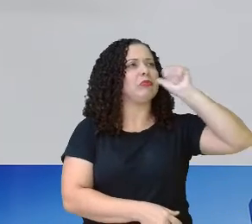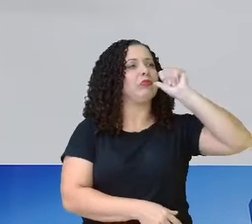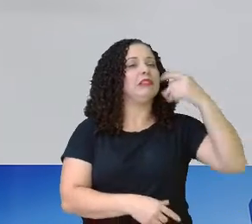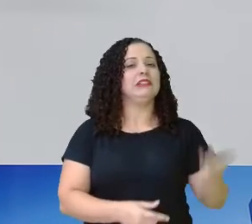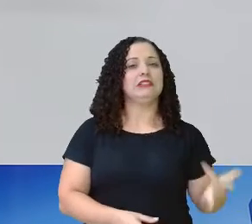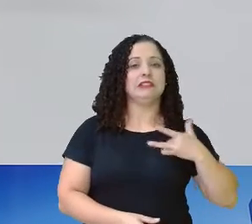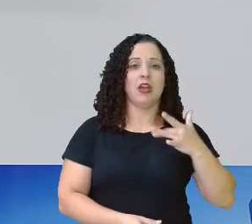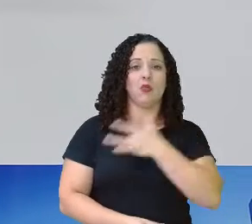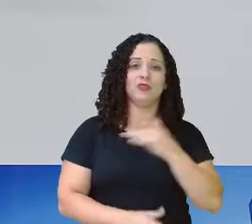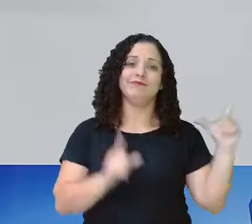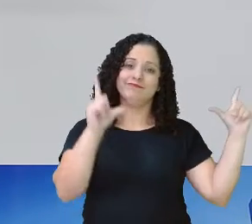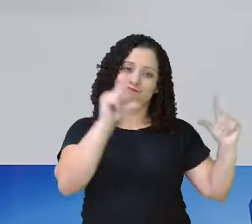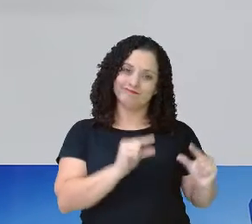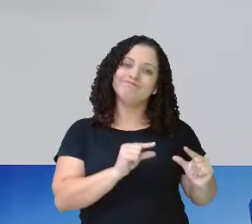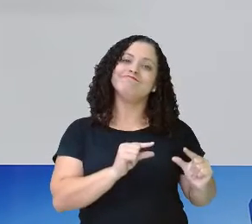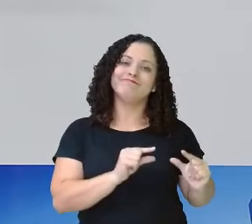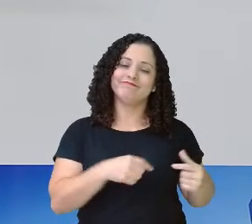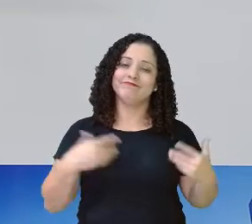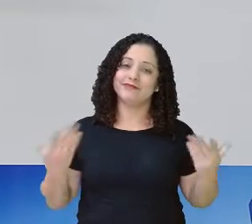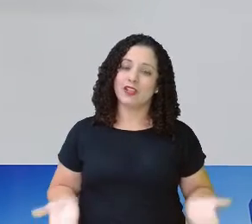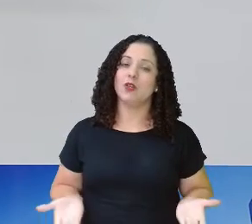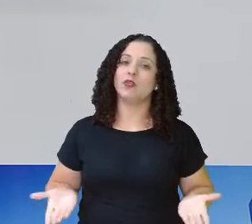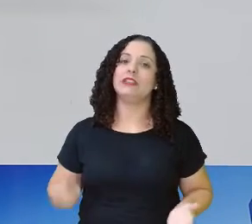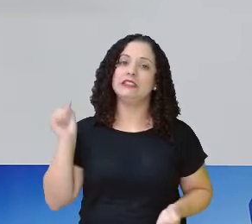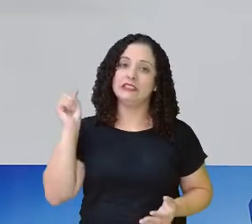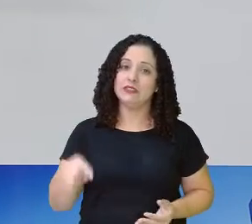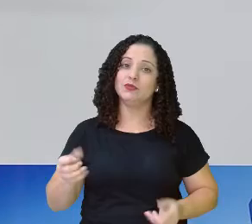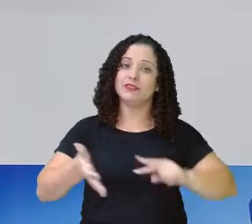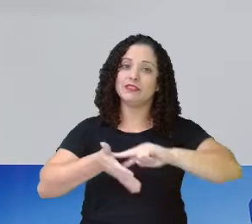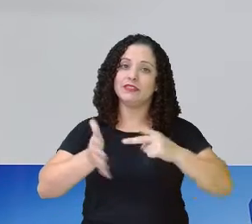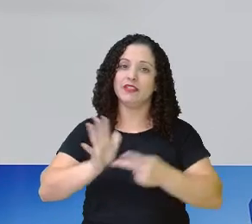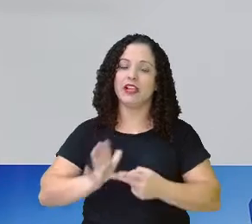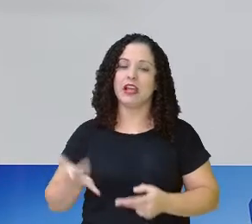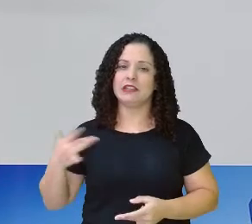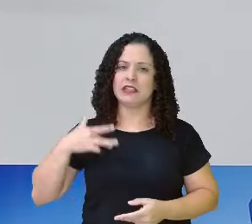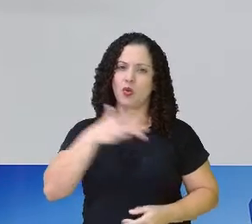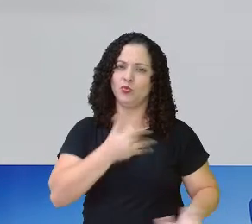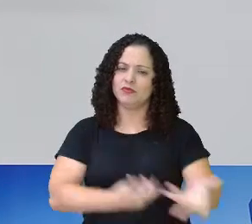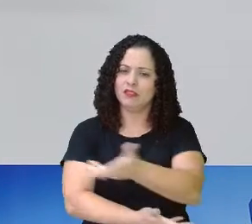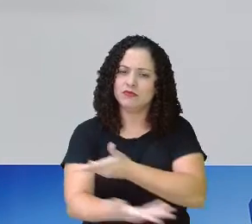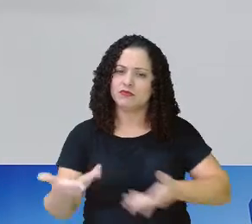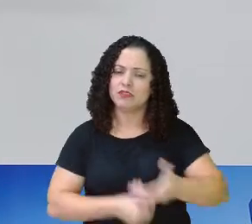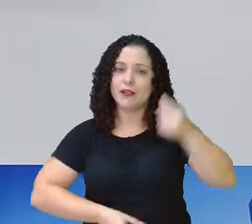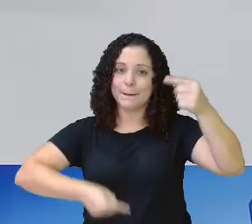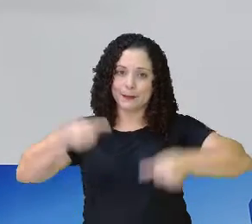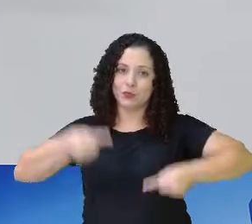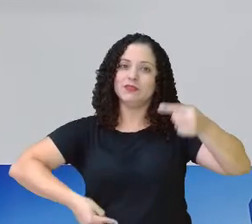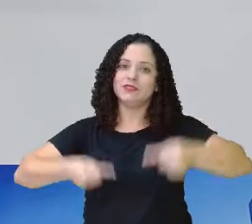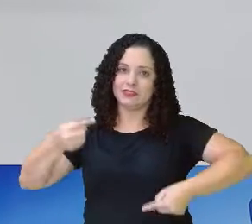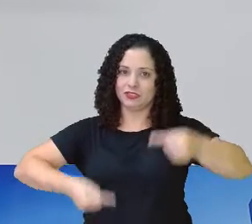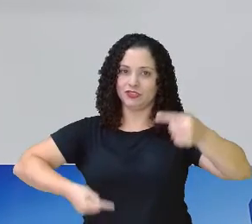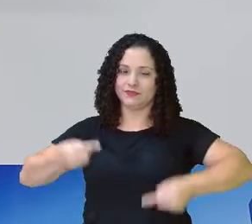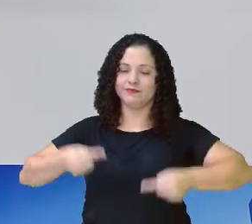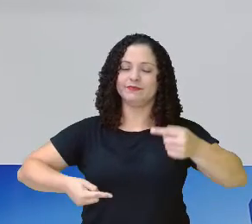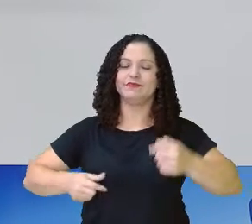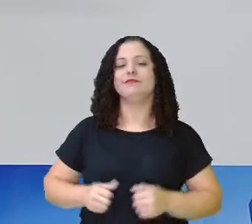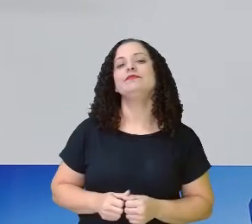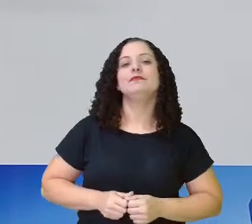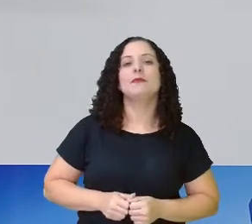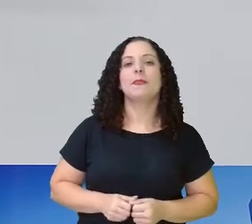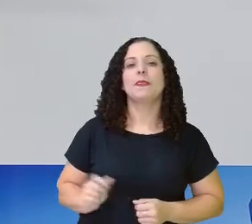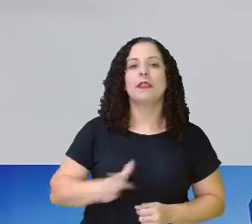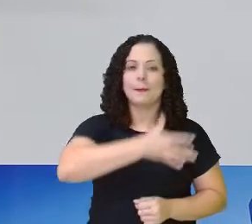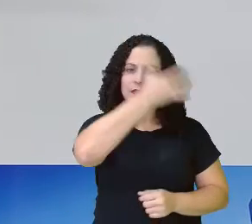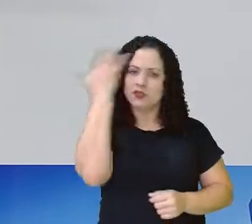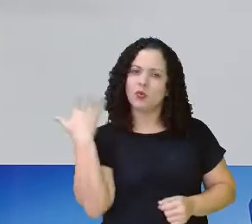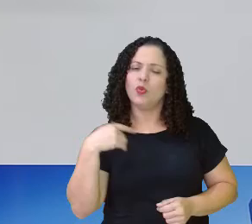em saúde é falar também em políticas públicas. A política ela faz parte do dia a dia. Então, de que as pessoas